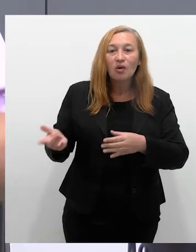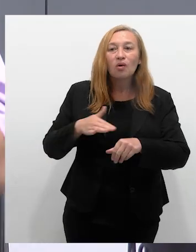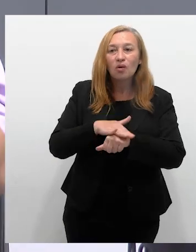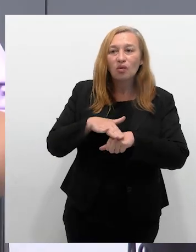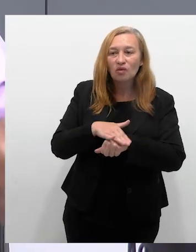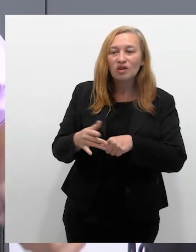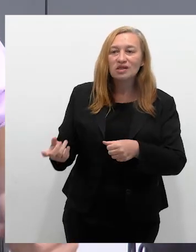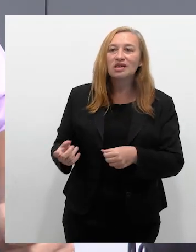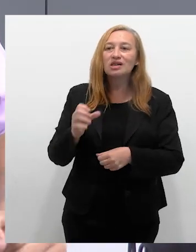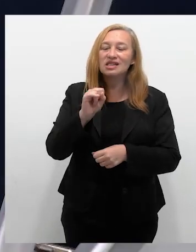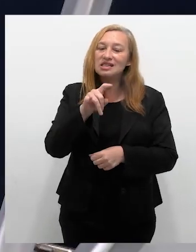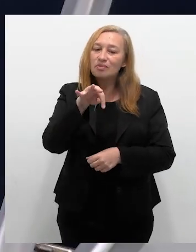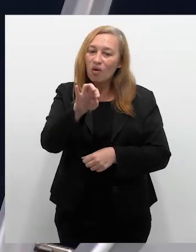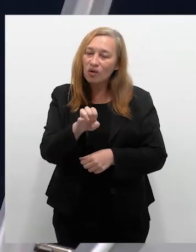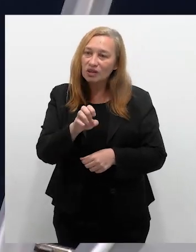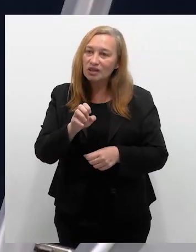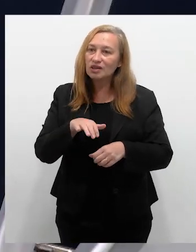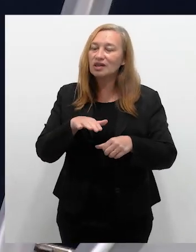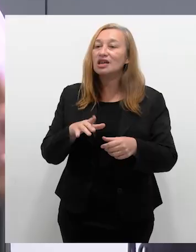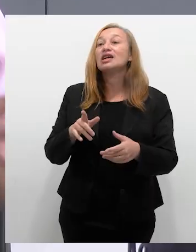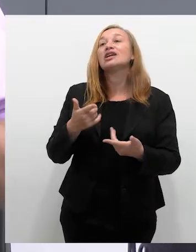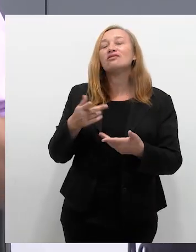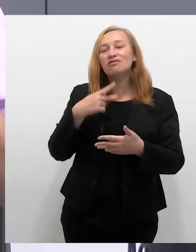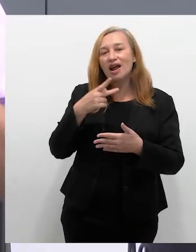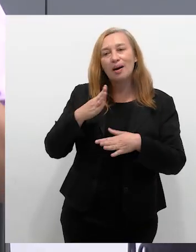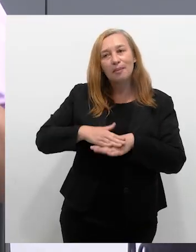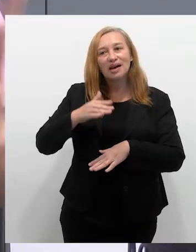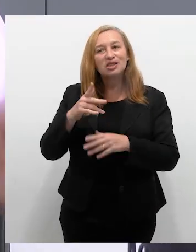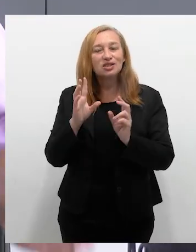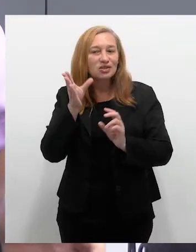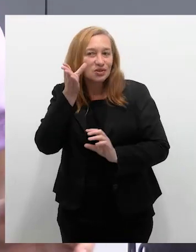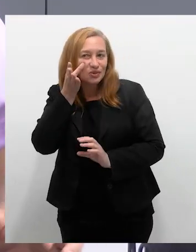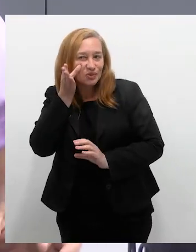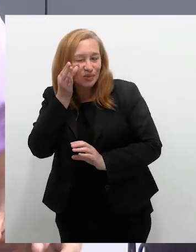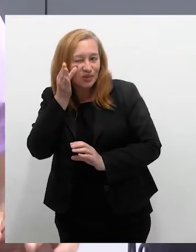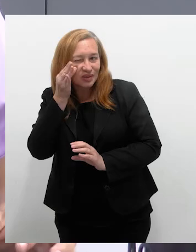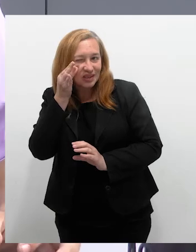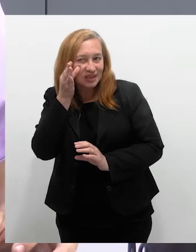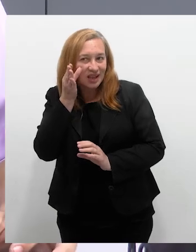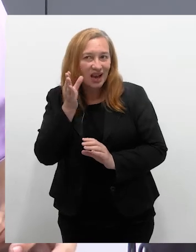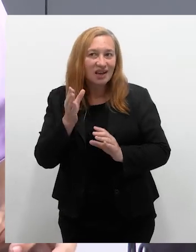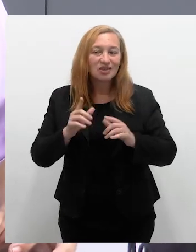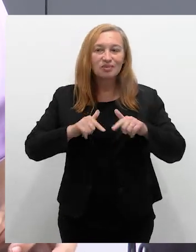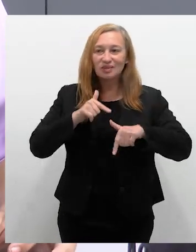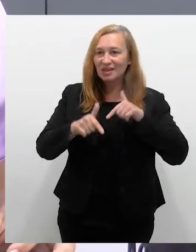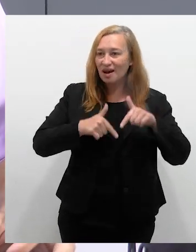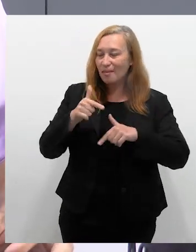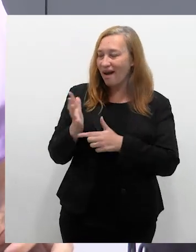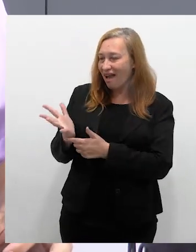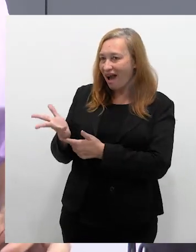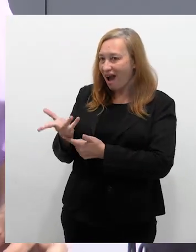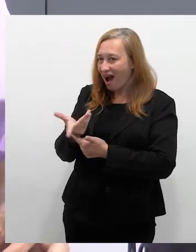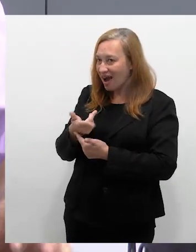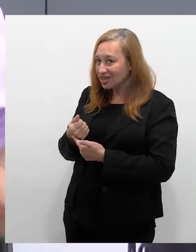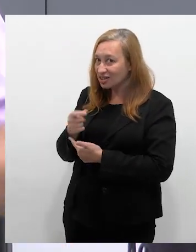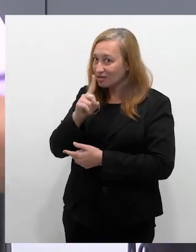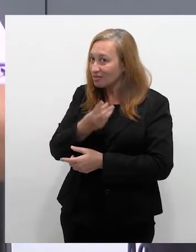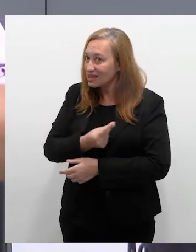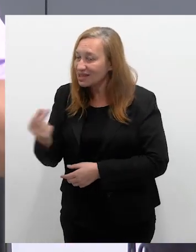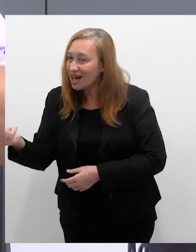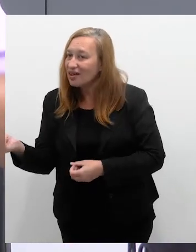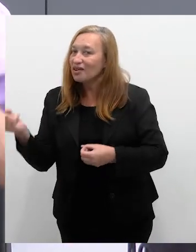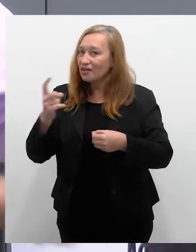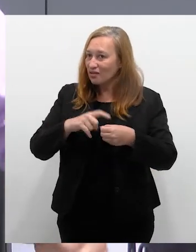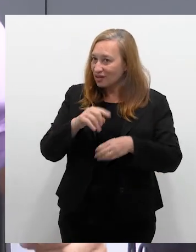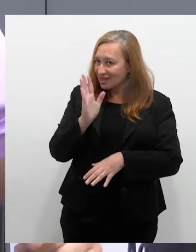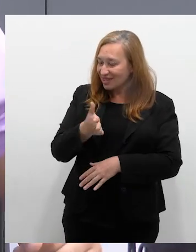continua conversando com a Simone Soares e vamos matar muitas outras curiosidades sobre o meio de trabalho artístico. Não saia